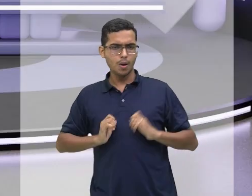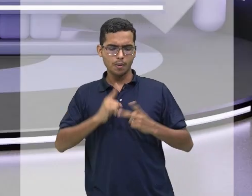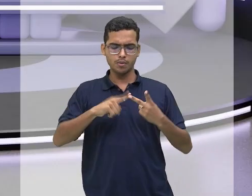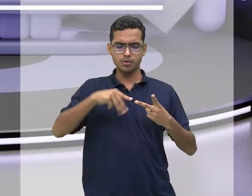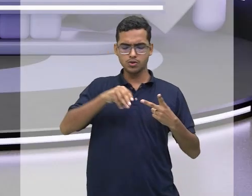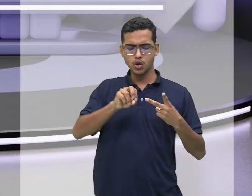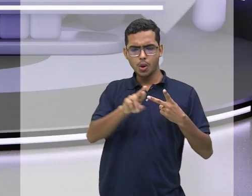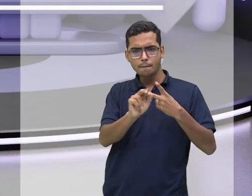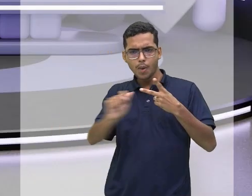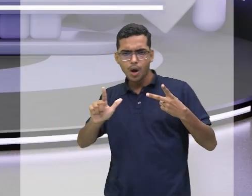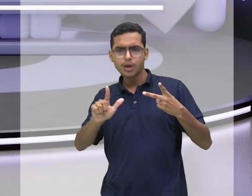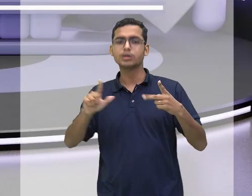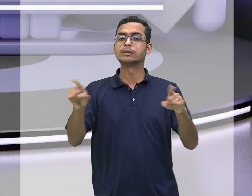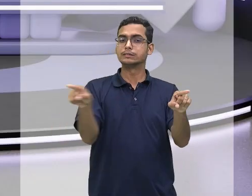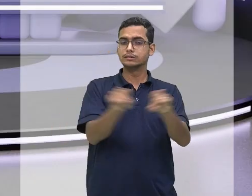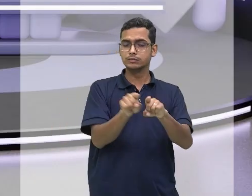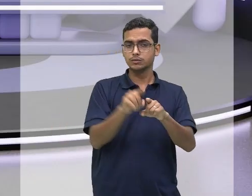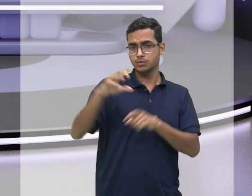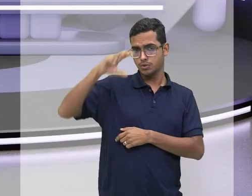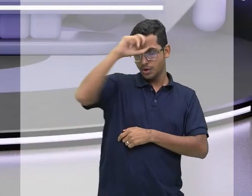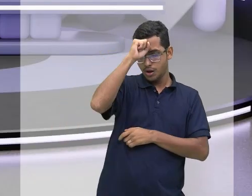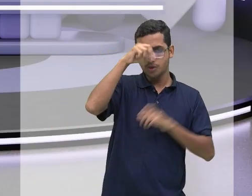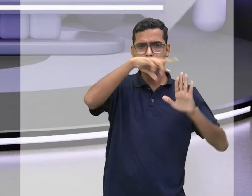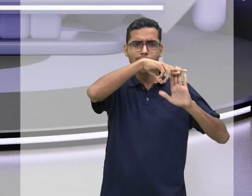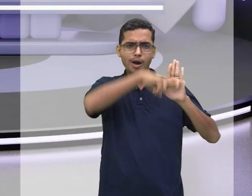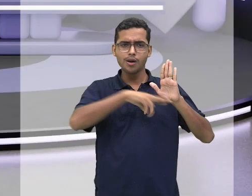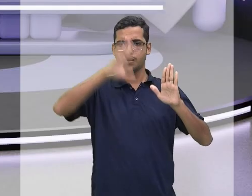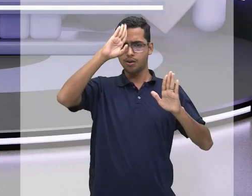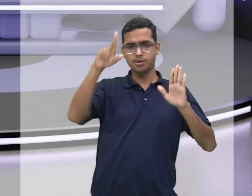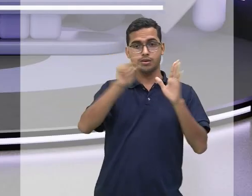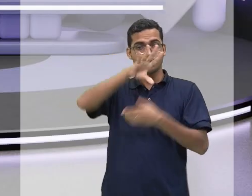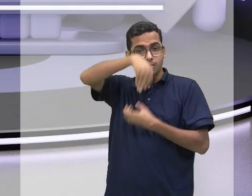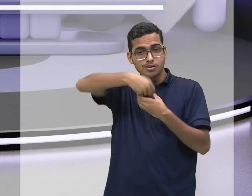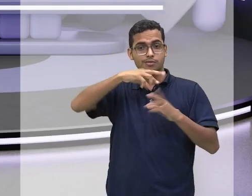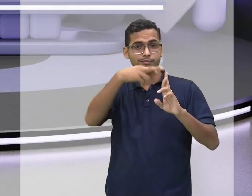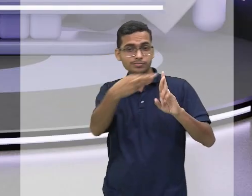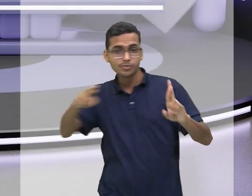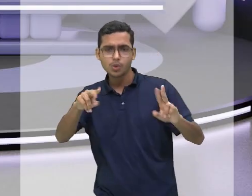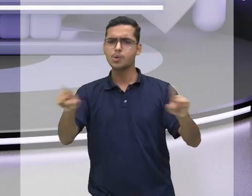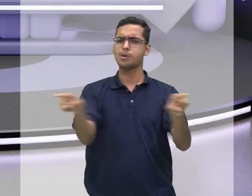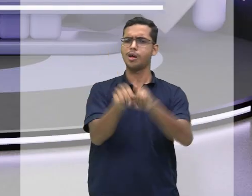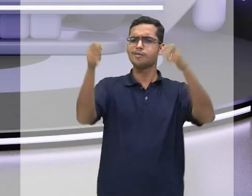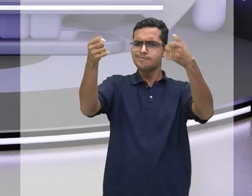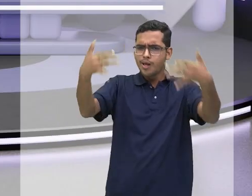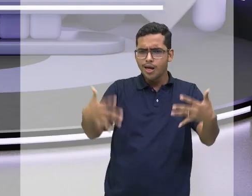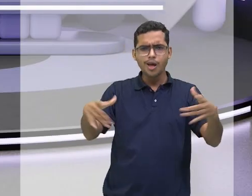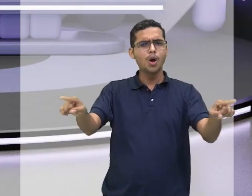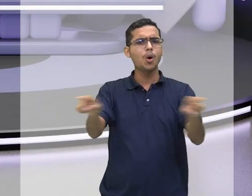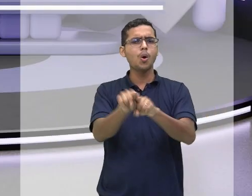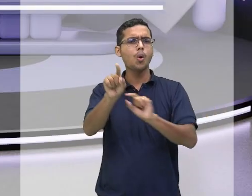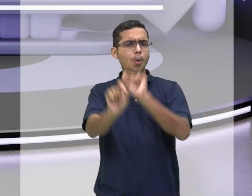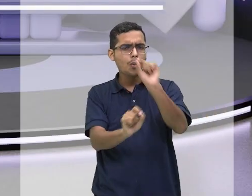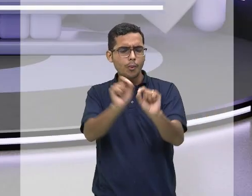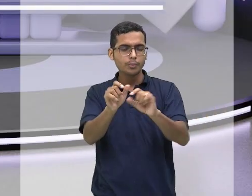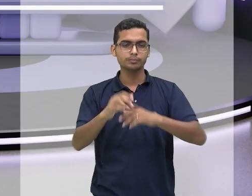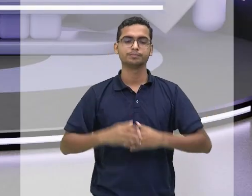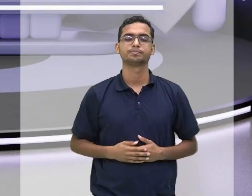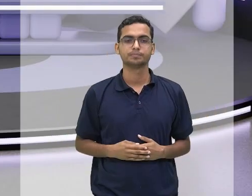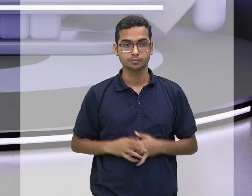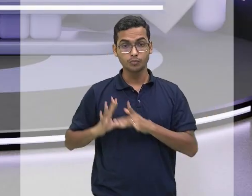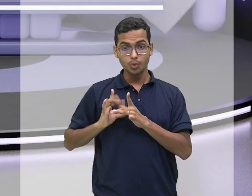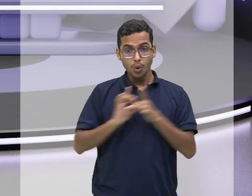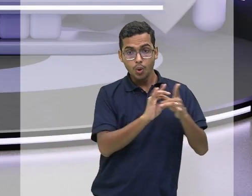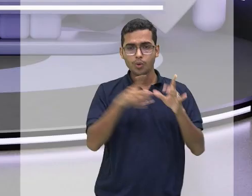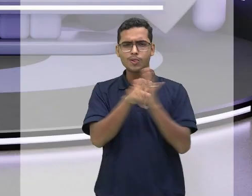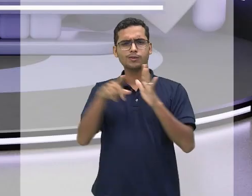moral, falamos também sobre a regra de ouro nas religiões, falamos também sobre a dimensão